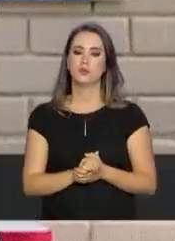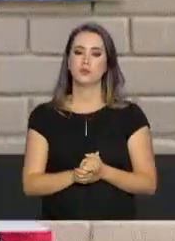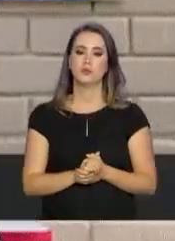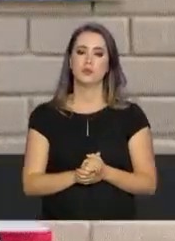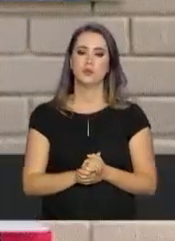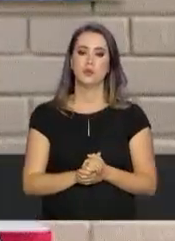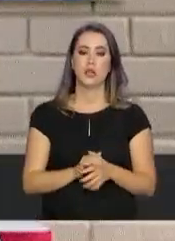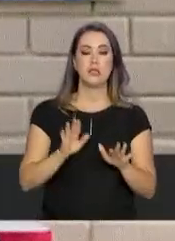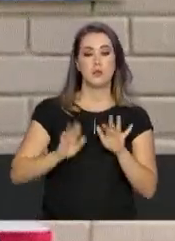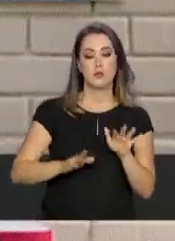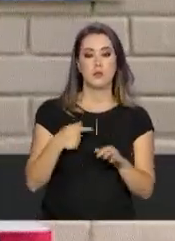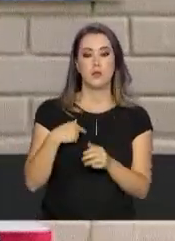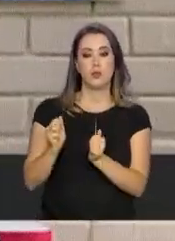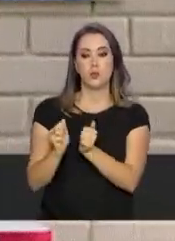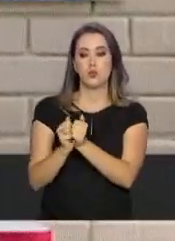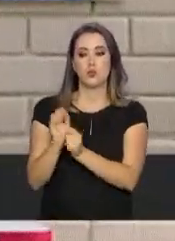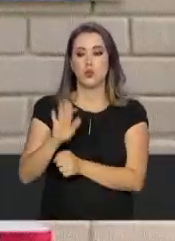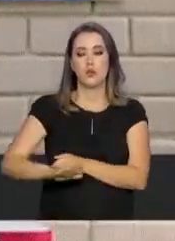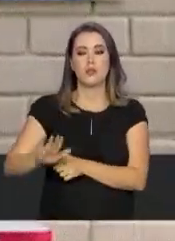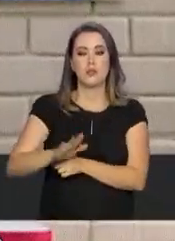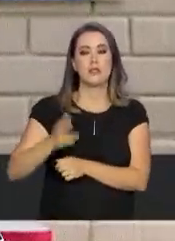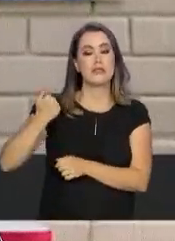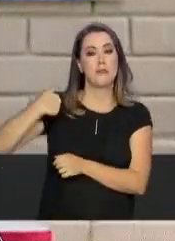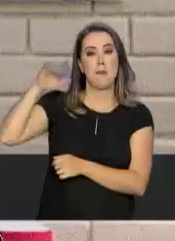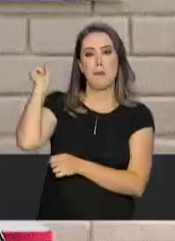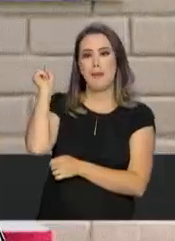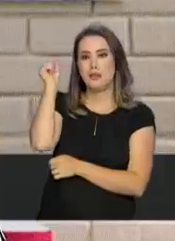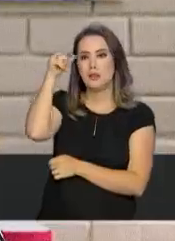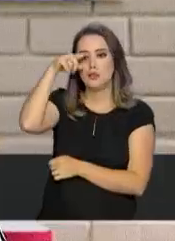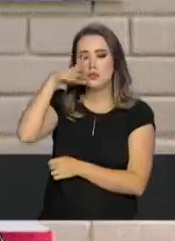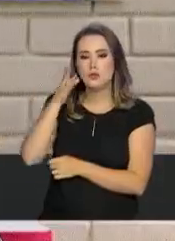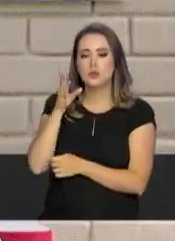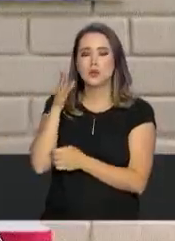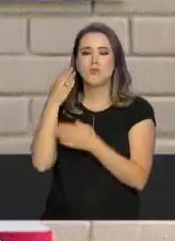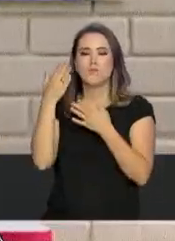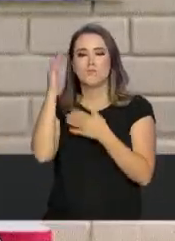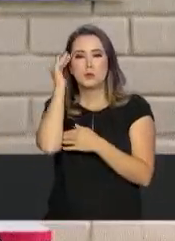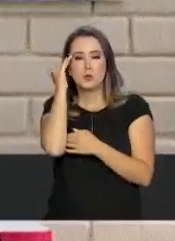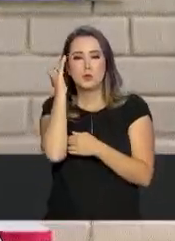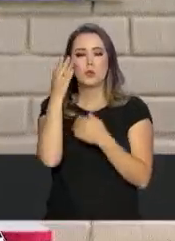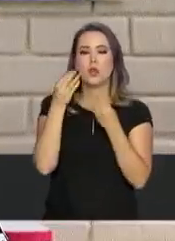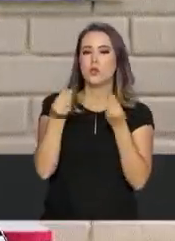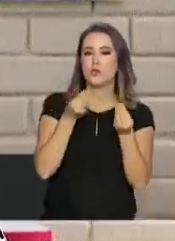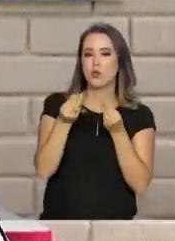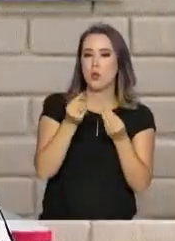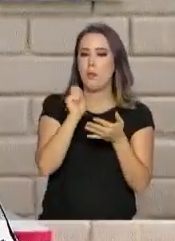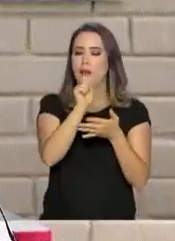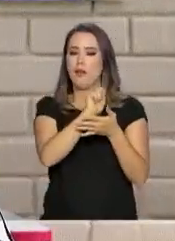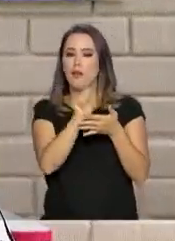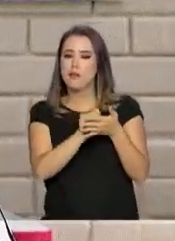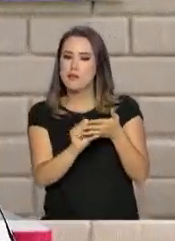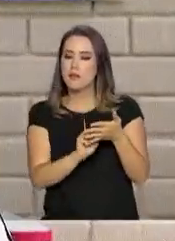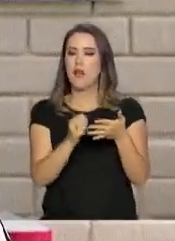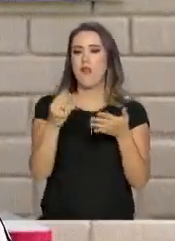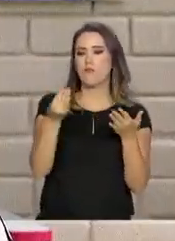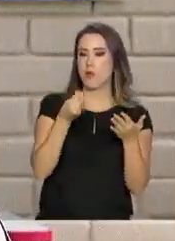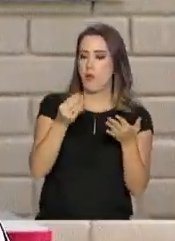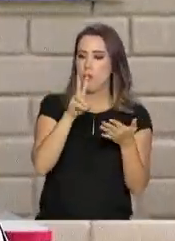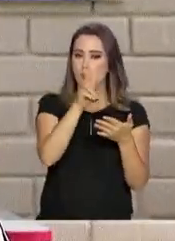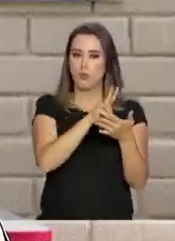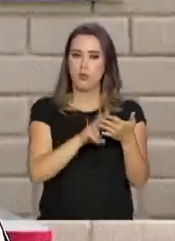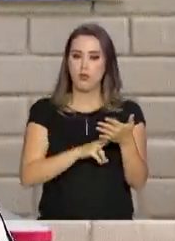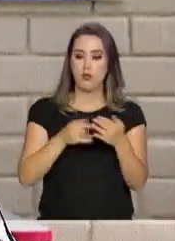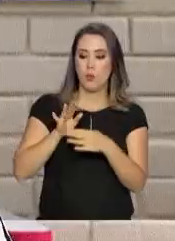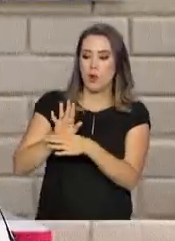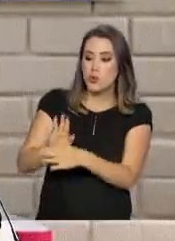geralmente com as crianças que têm uma dificuldade maior que ainda não sabem ler e nem escrever então eu vou auxiliando elas individualmente